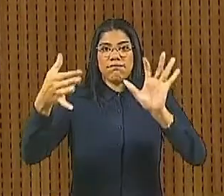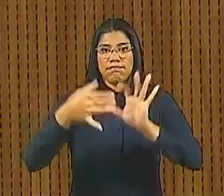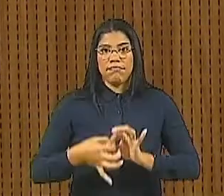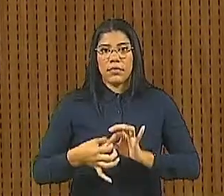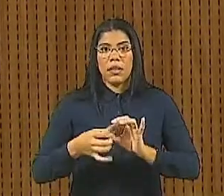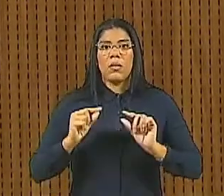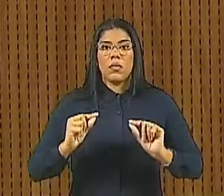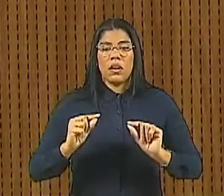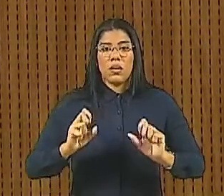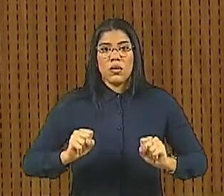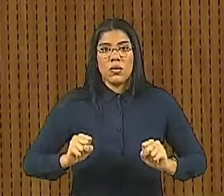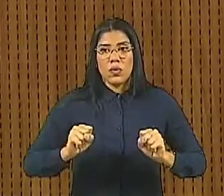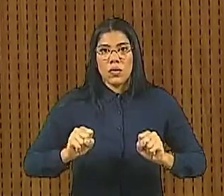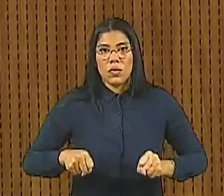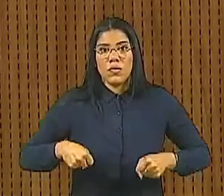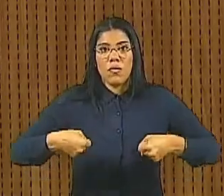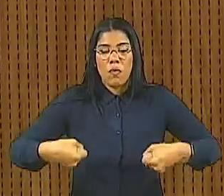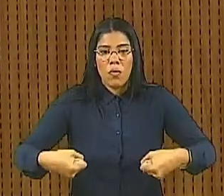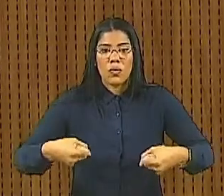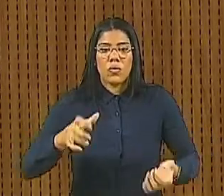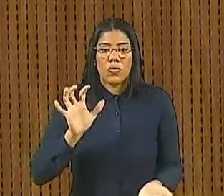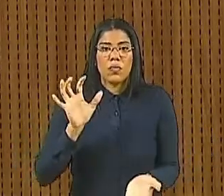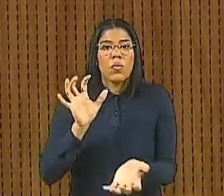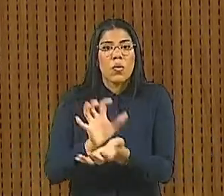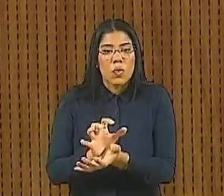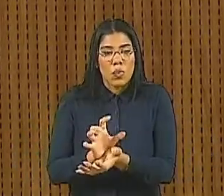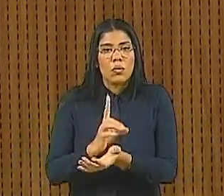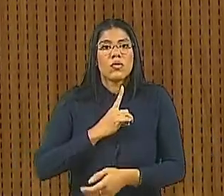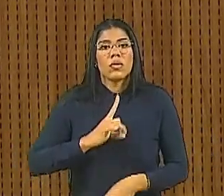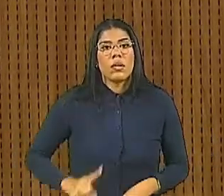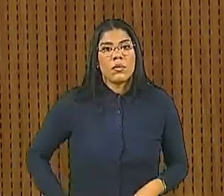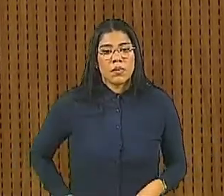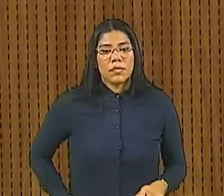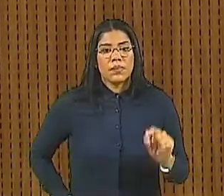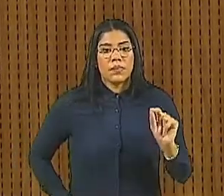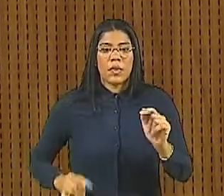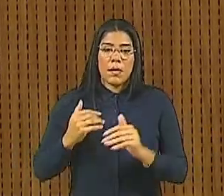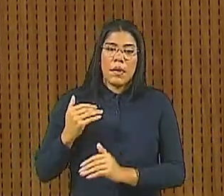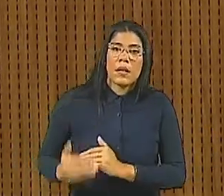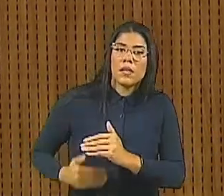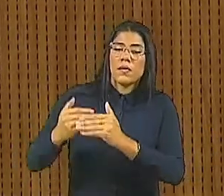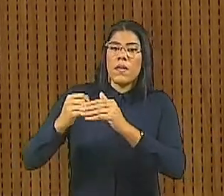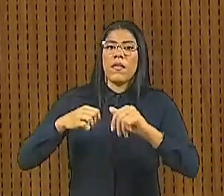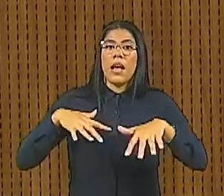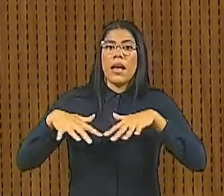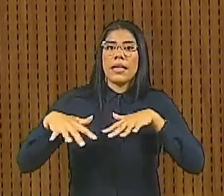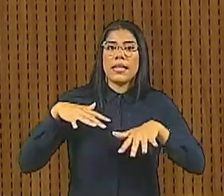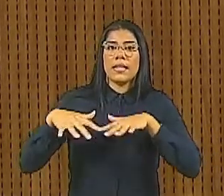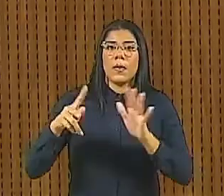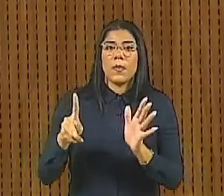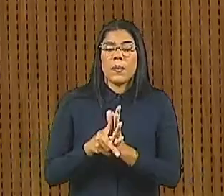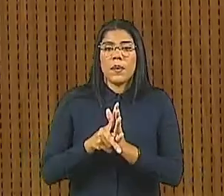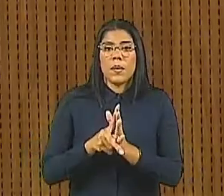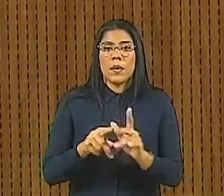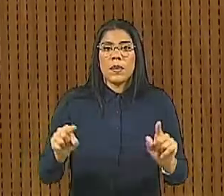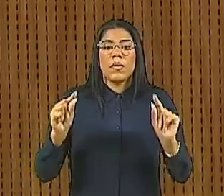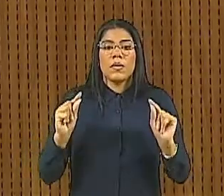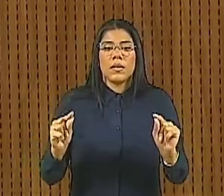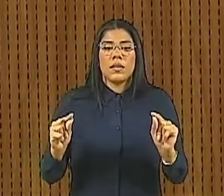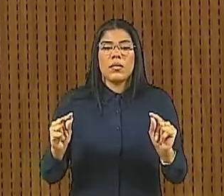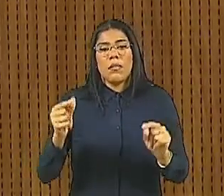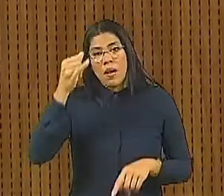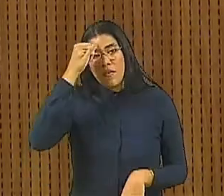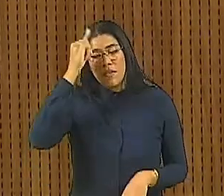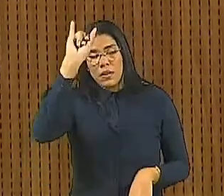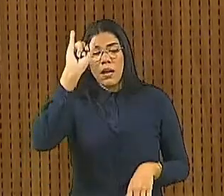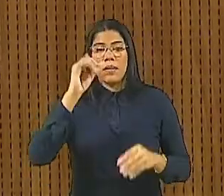uma frente parlamentar para desenvolvermos ações para contermos a